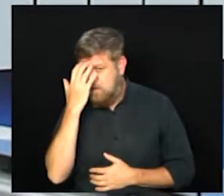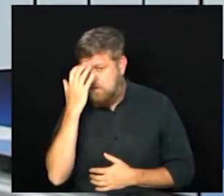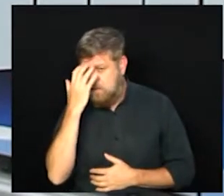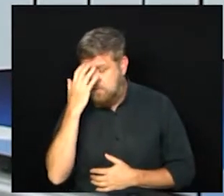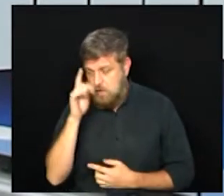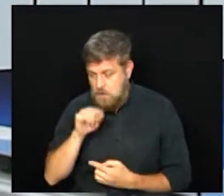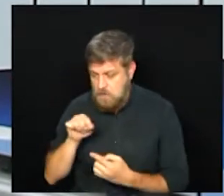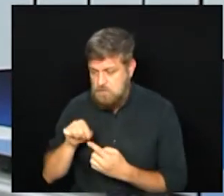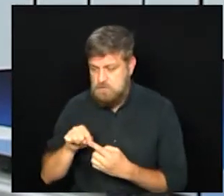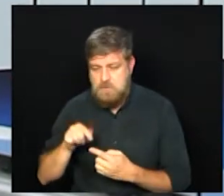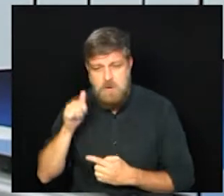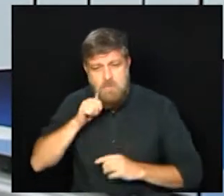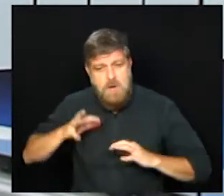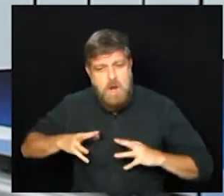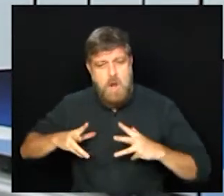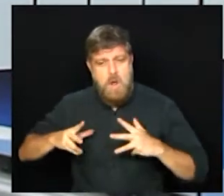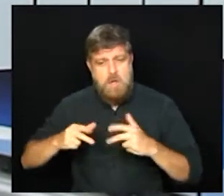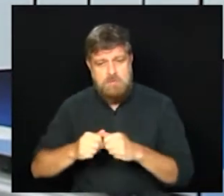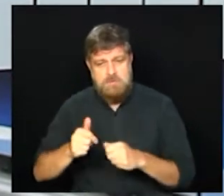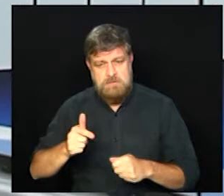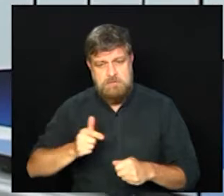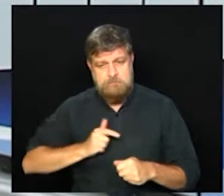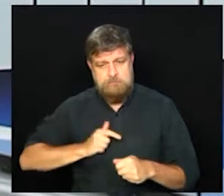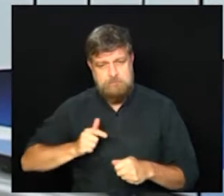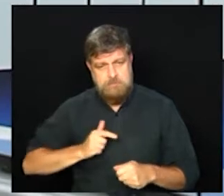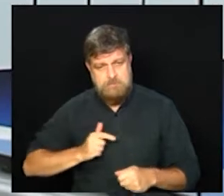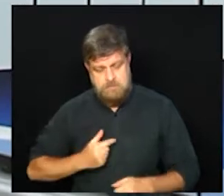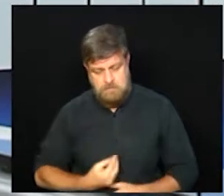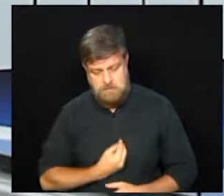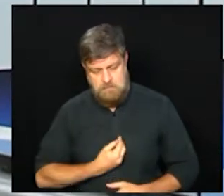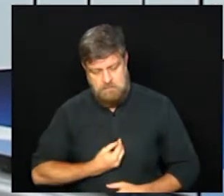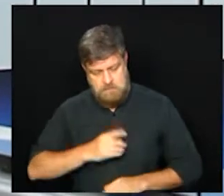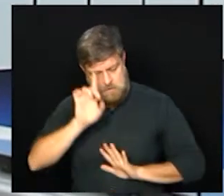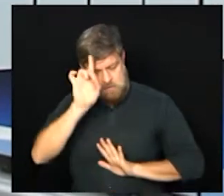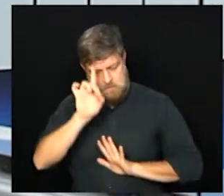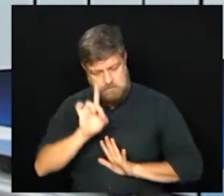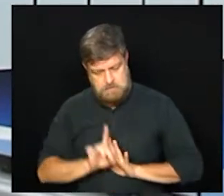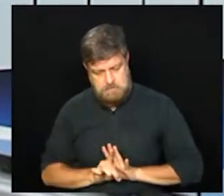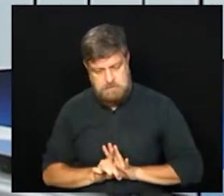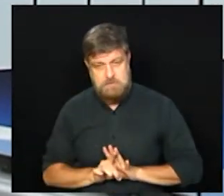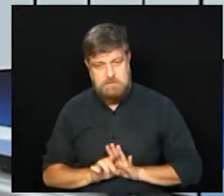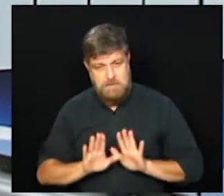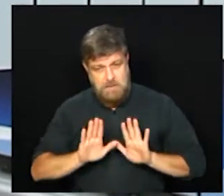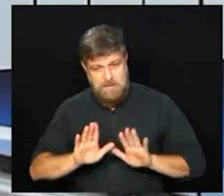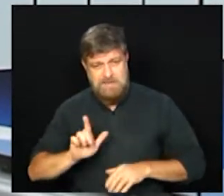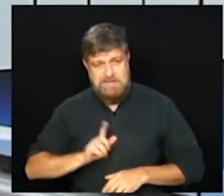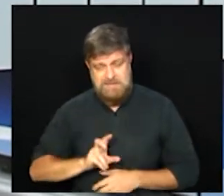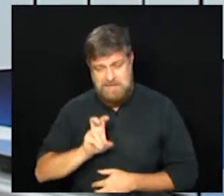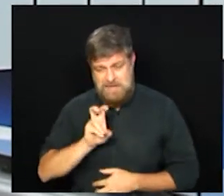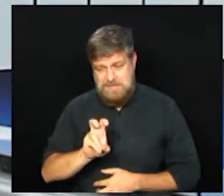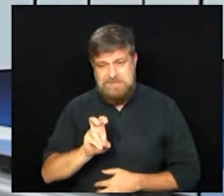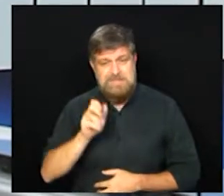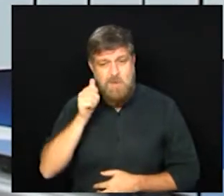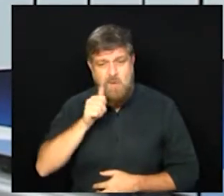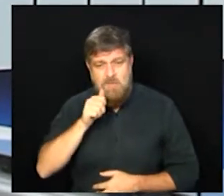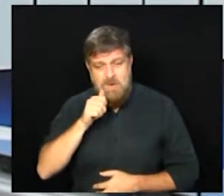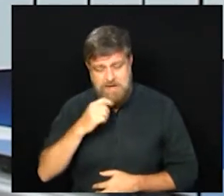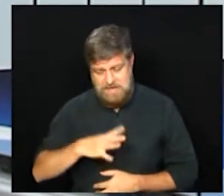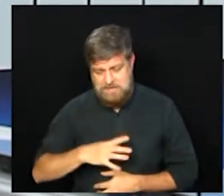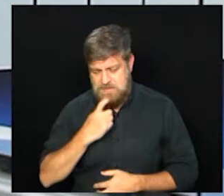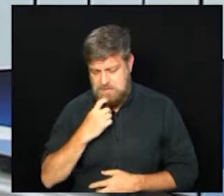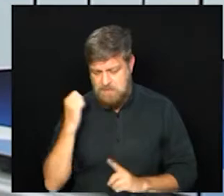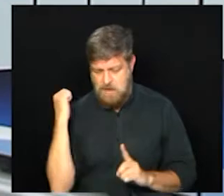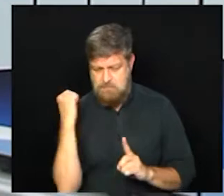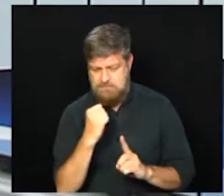as mulheres possam ter o exercício pleno dos seus direitos, mas com 5 feminicídios só este ano.